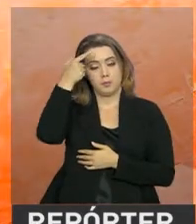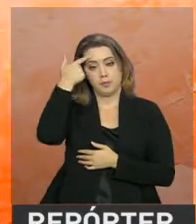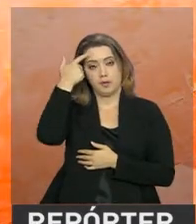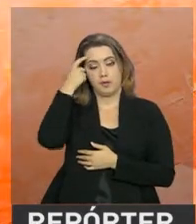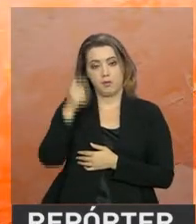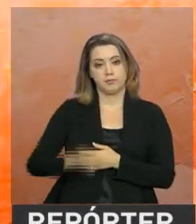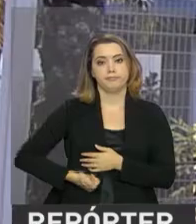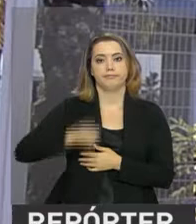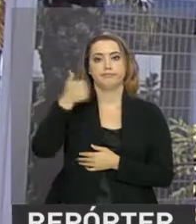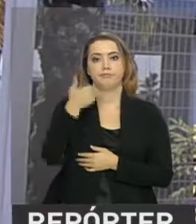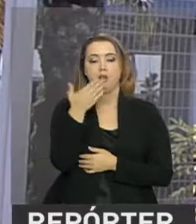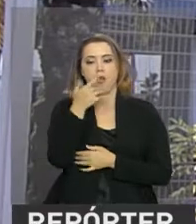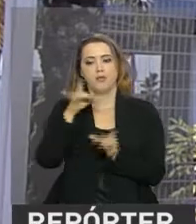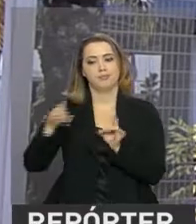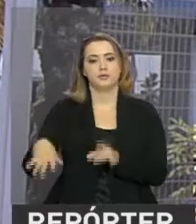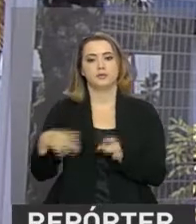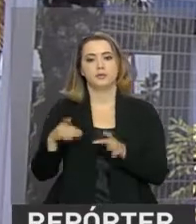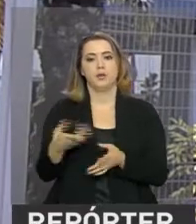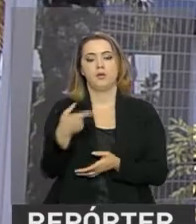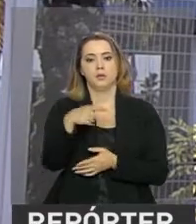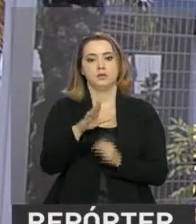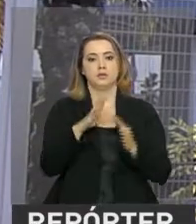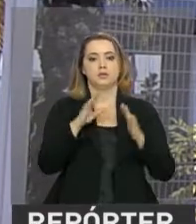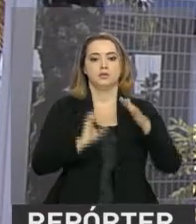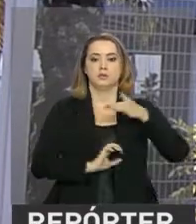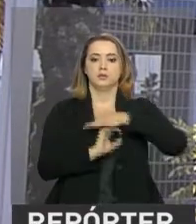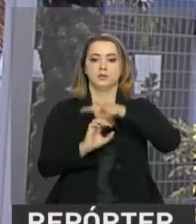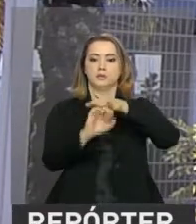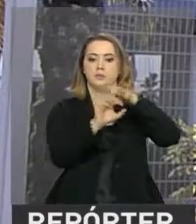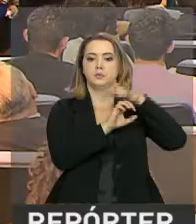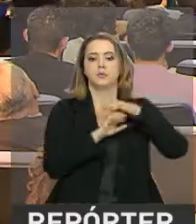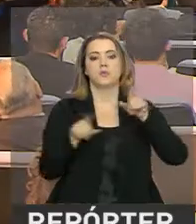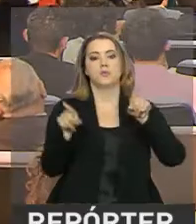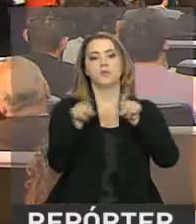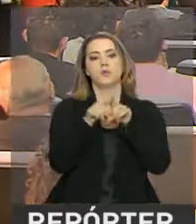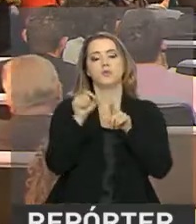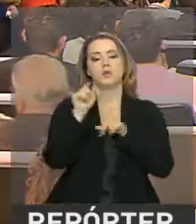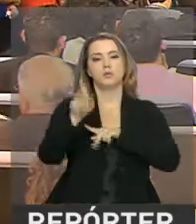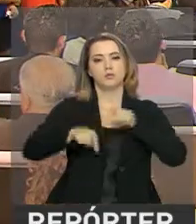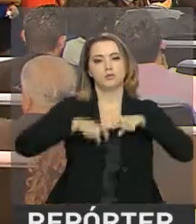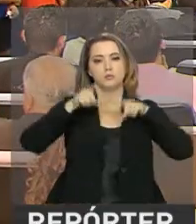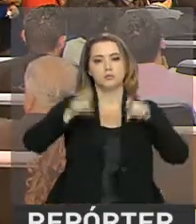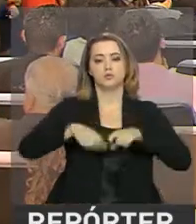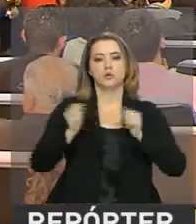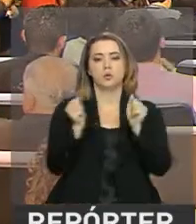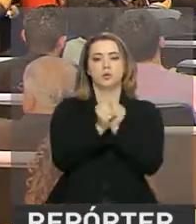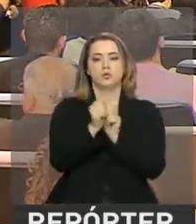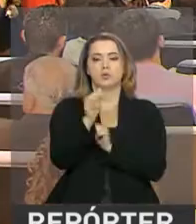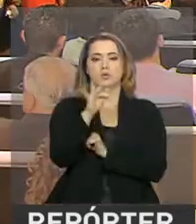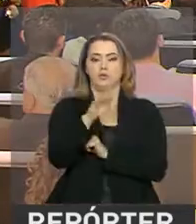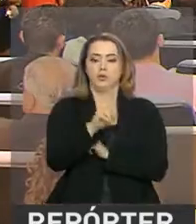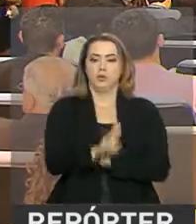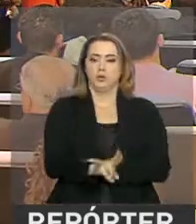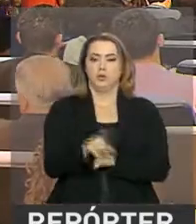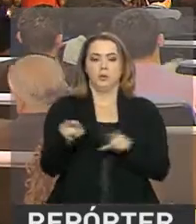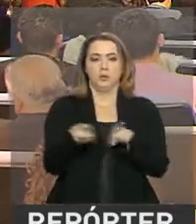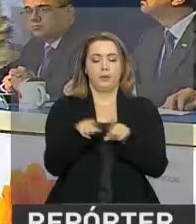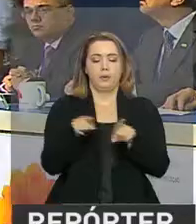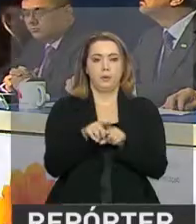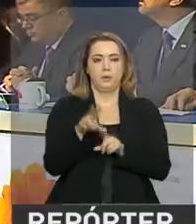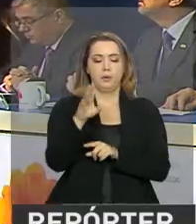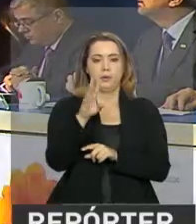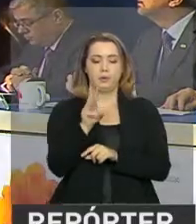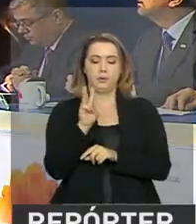desperdício de alimentos, a Empresa Brasileira de Pesquisa Agropecuária, em parceria com a FAO e o WWF